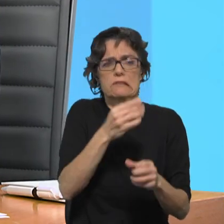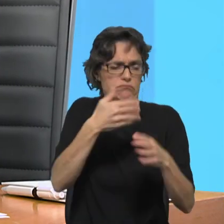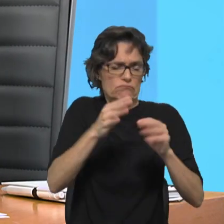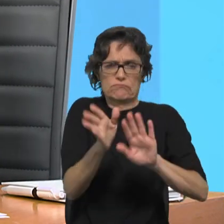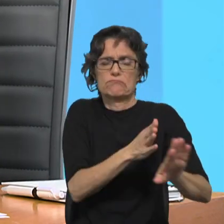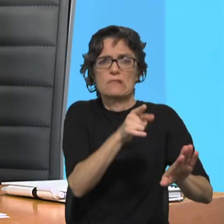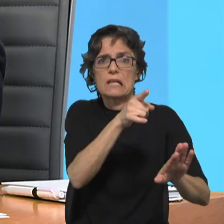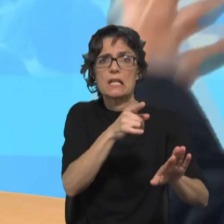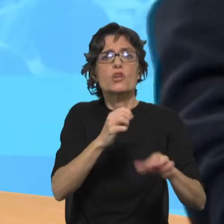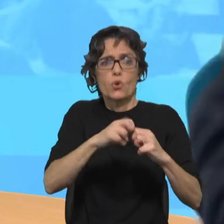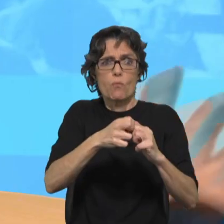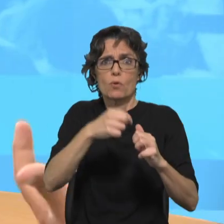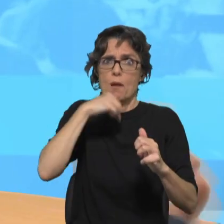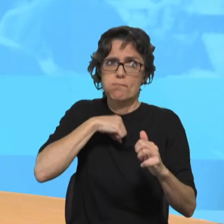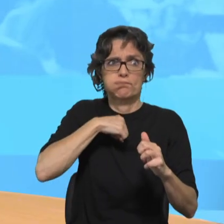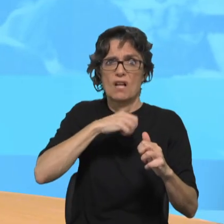problema grave na sua estrutura